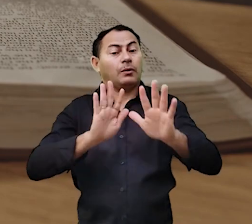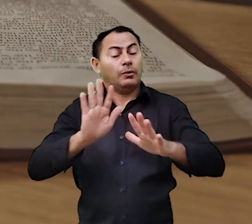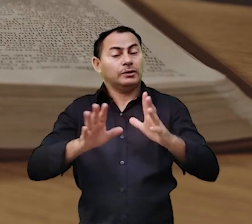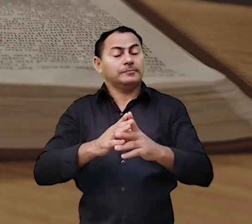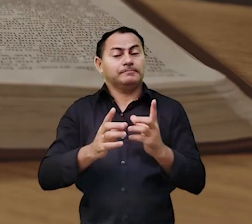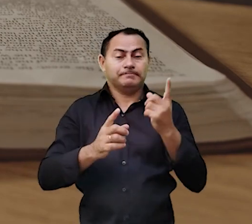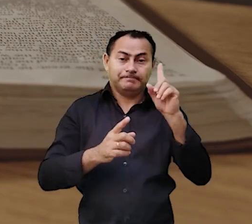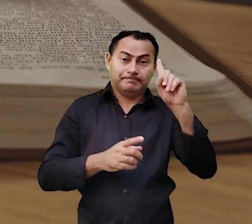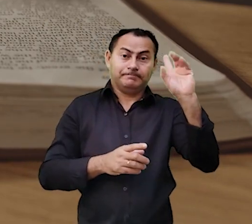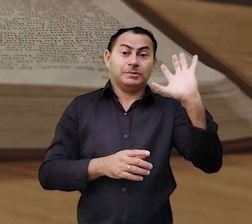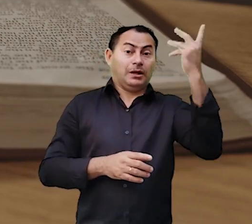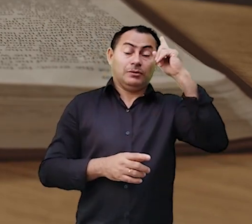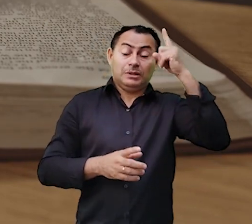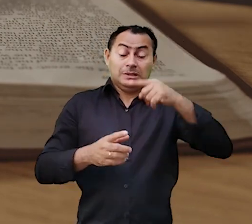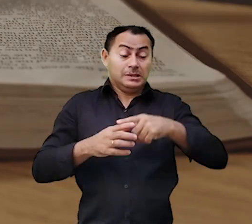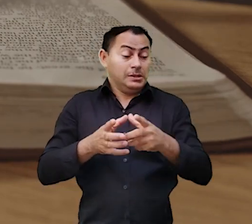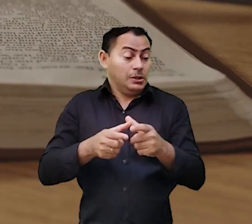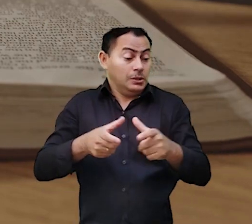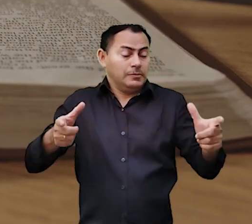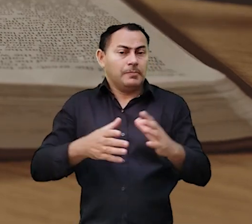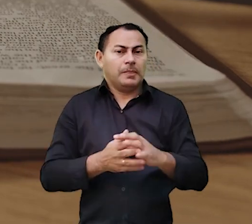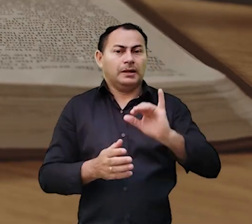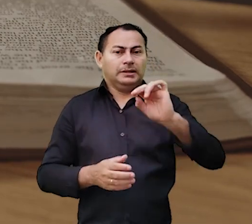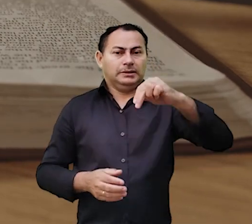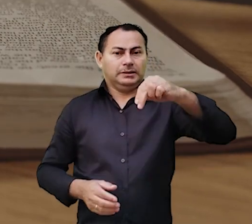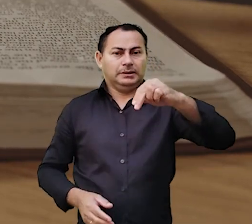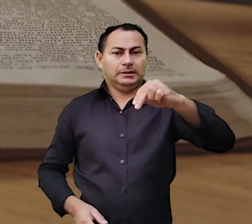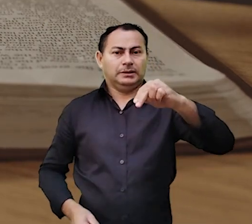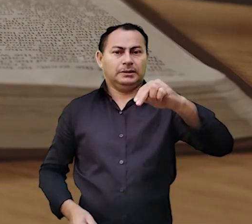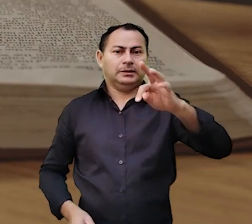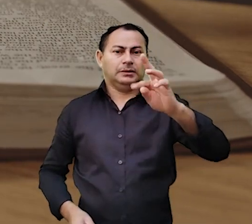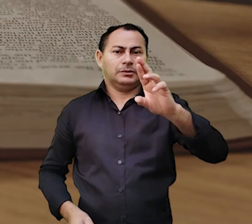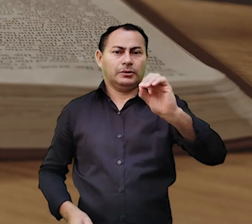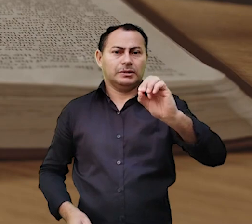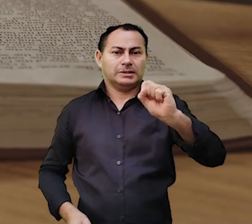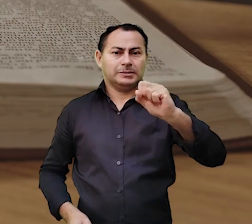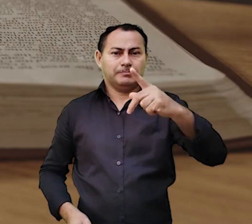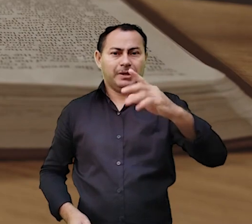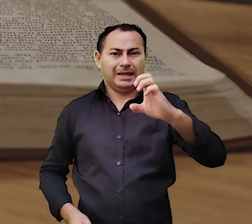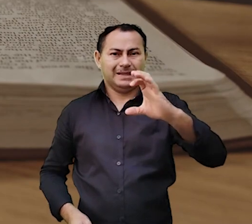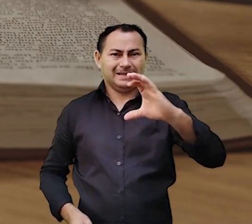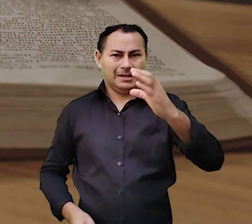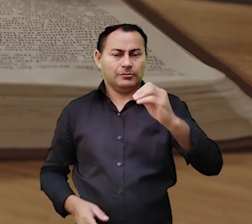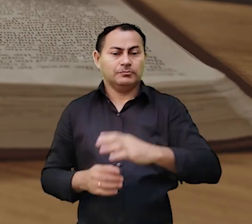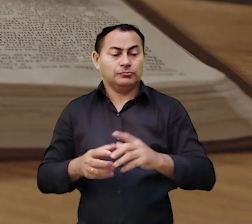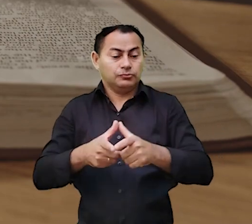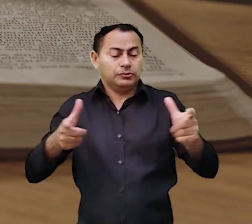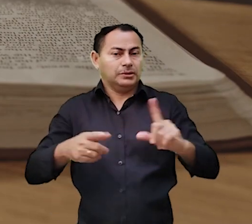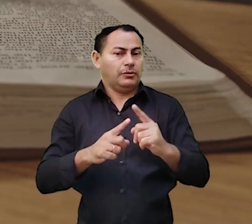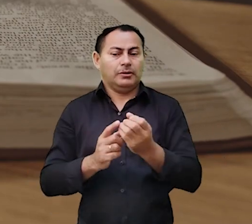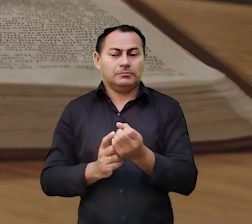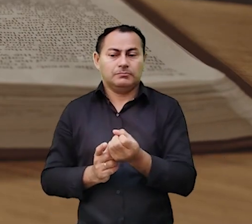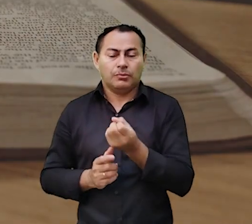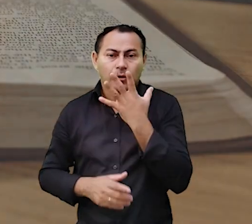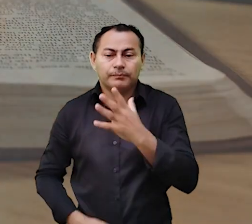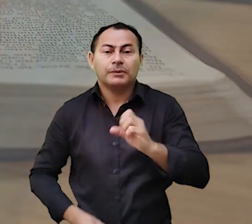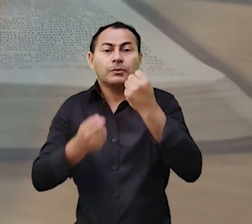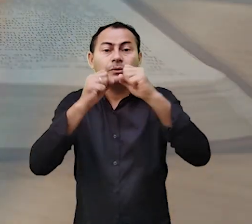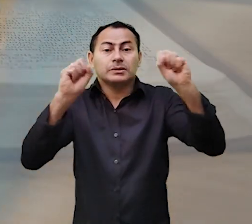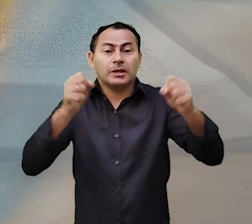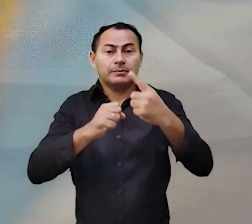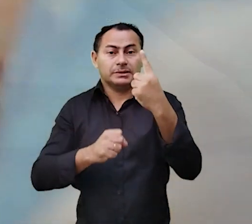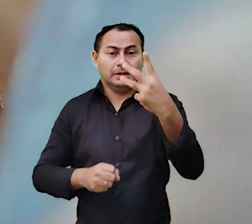com a introspecção exagerada. Introspecção espiritual exagerada pode não ser producente. O